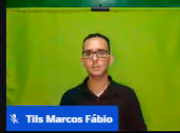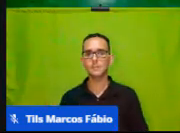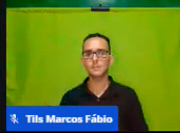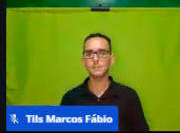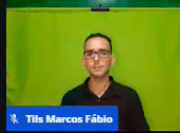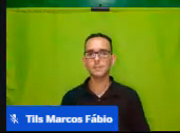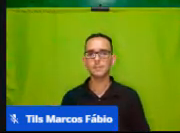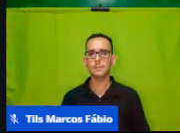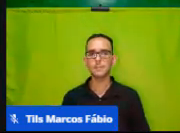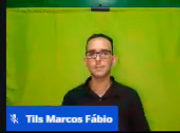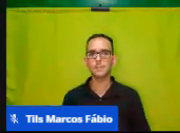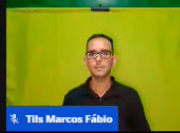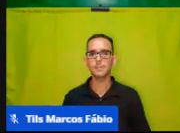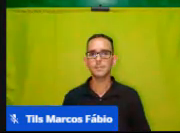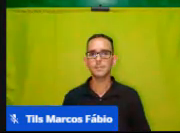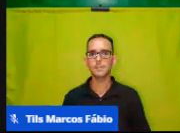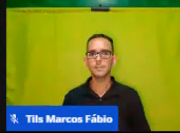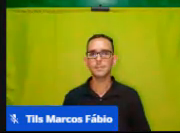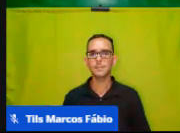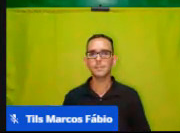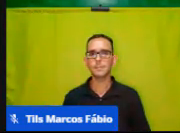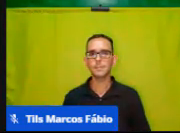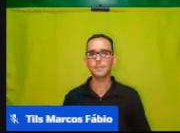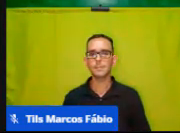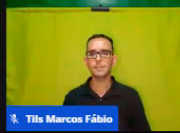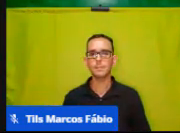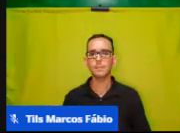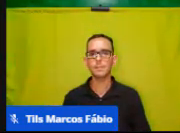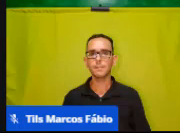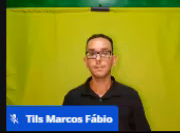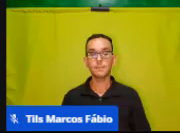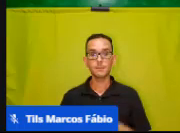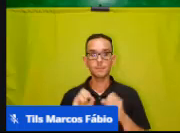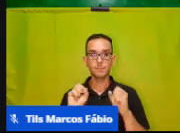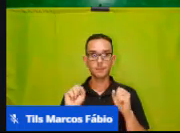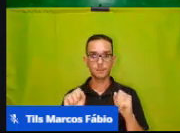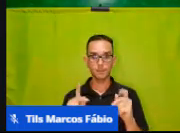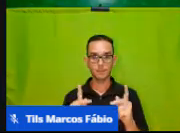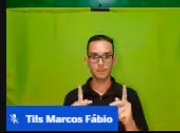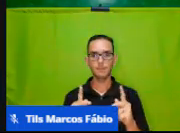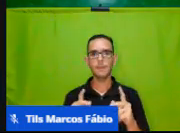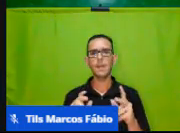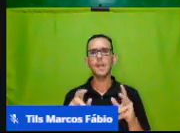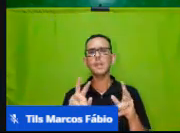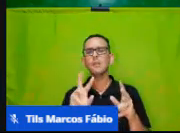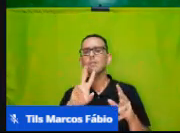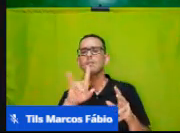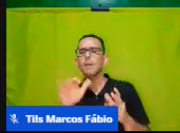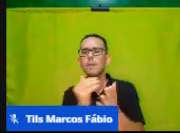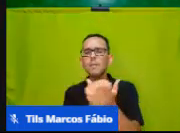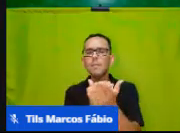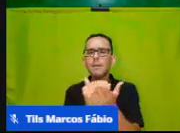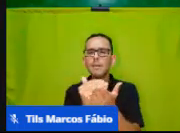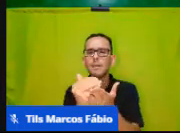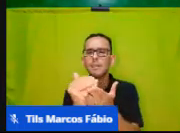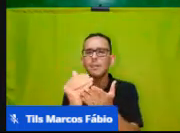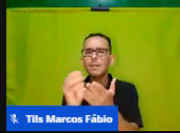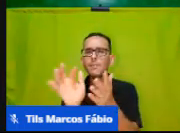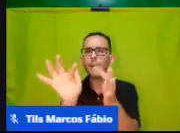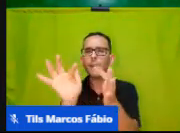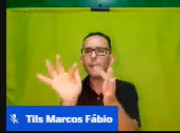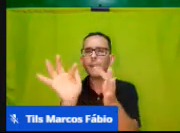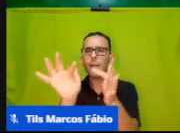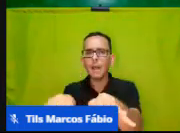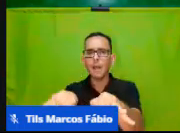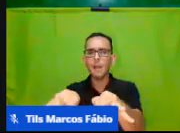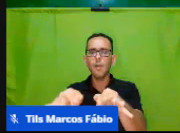A gente, mais um. Isso, então a gente já vai encaminhando aqui para as palavras